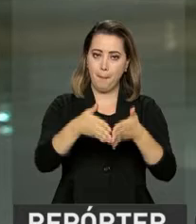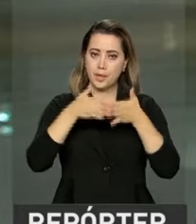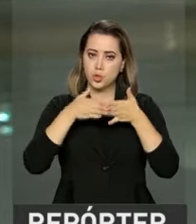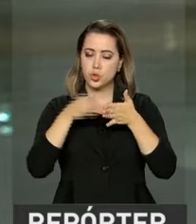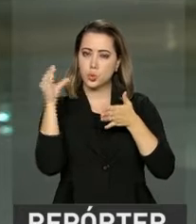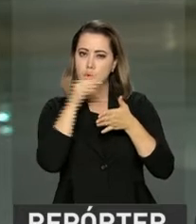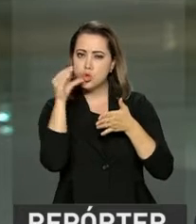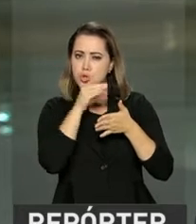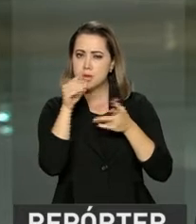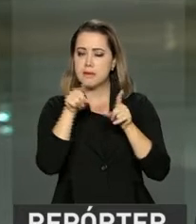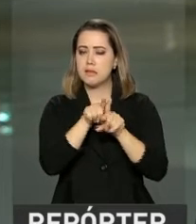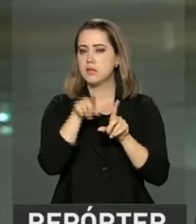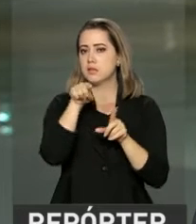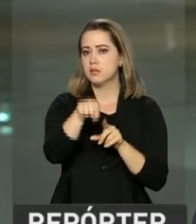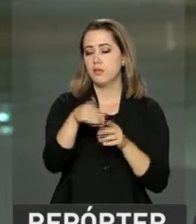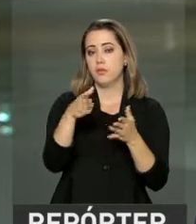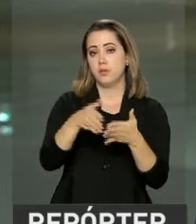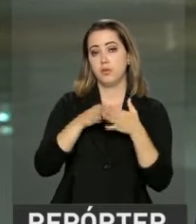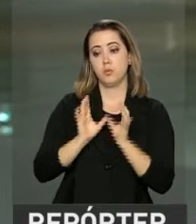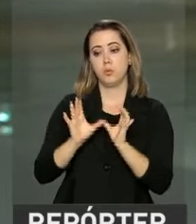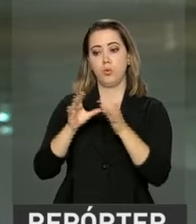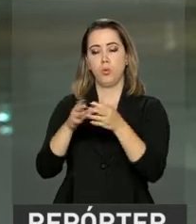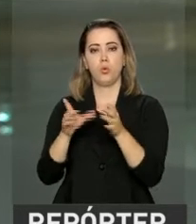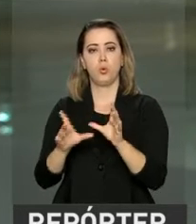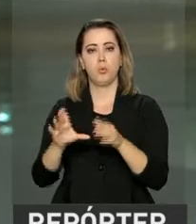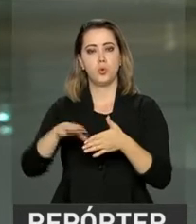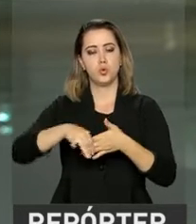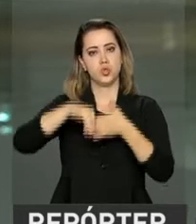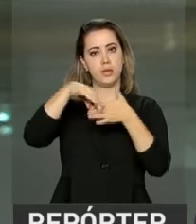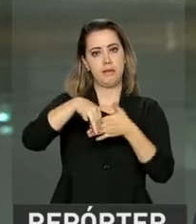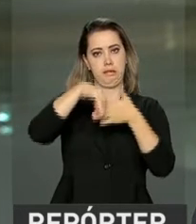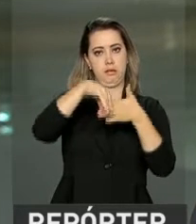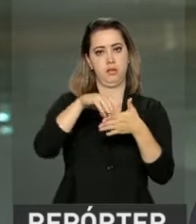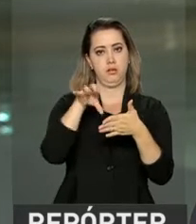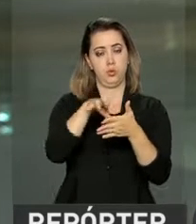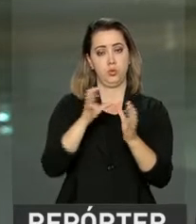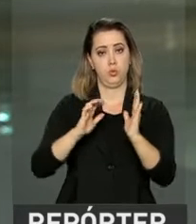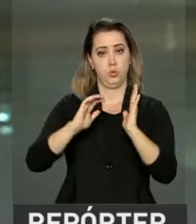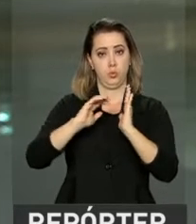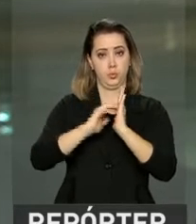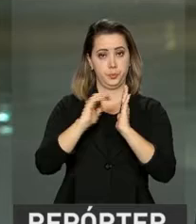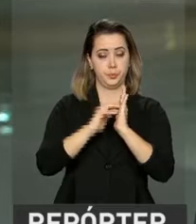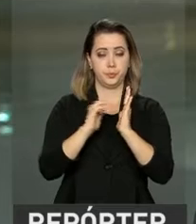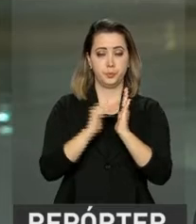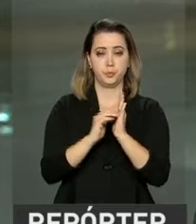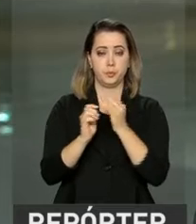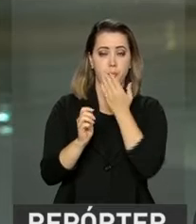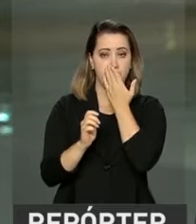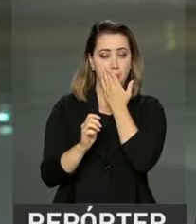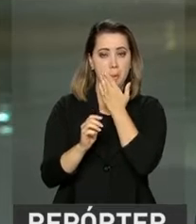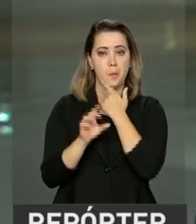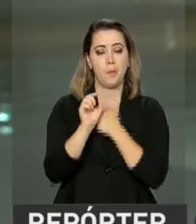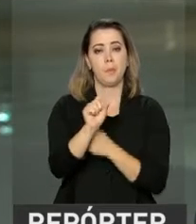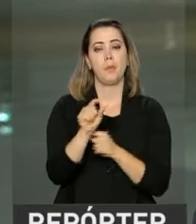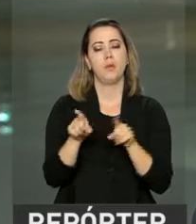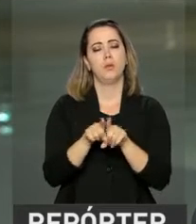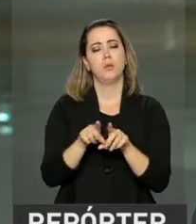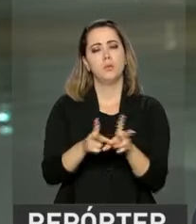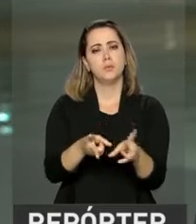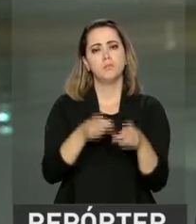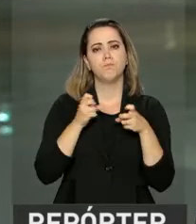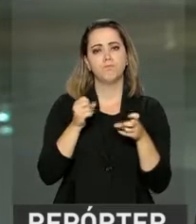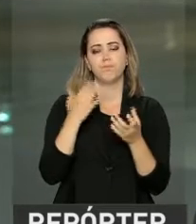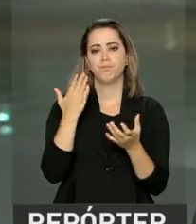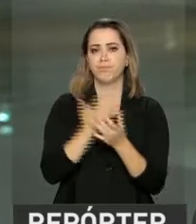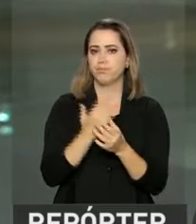fruto de um acordo entre líderes de partidos da base aliada no senado este acordo prevê também que